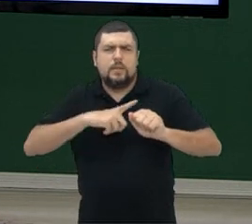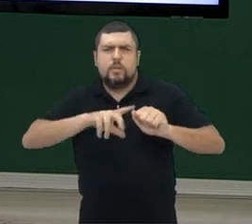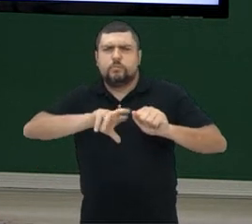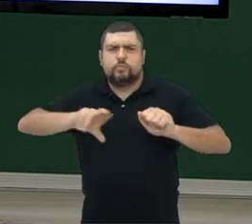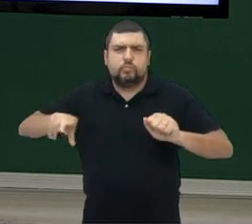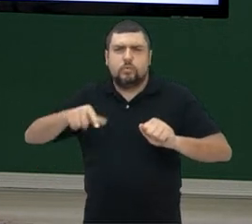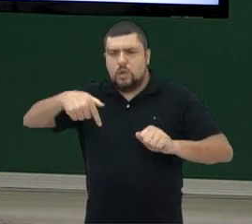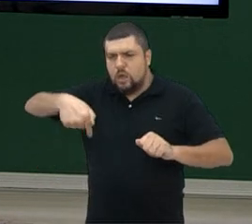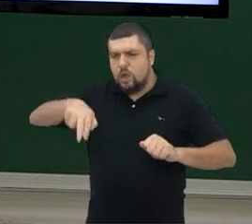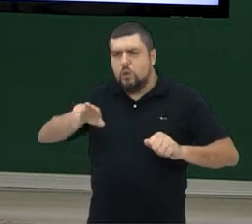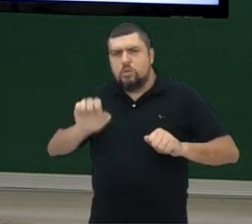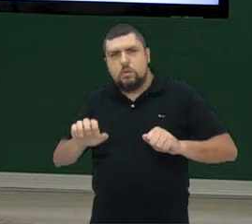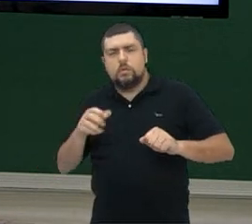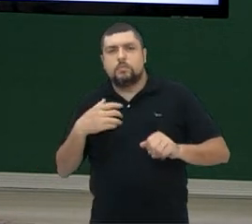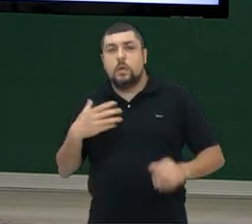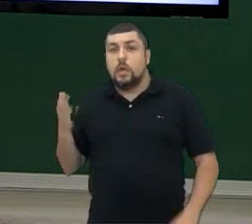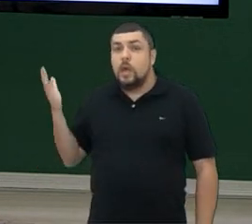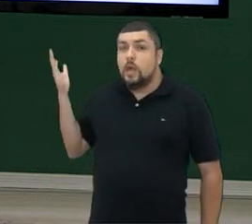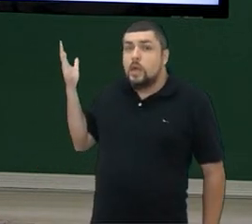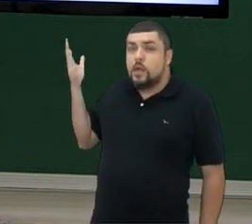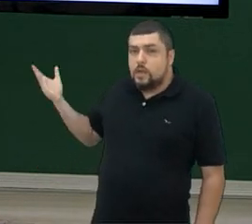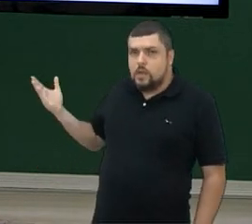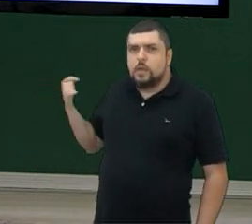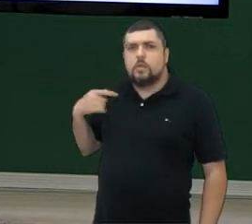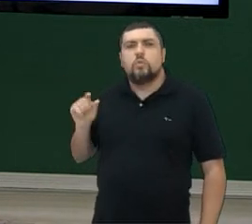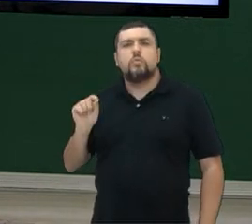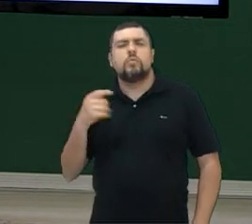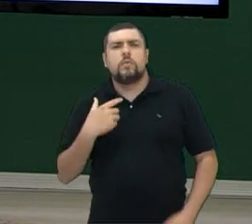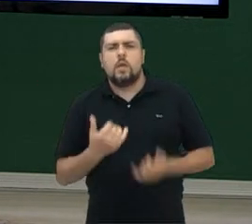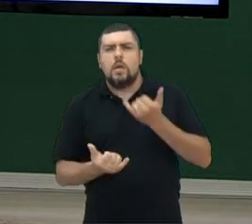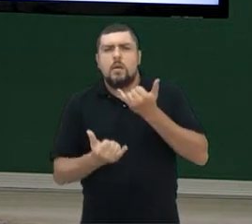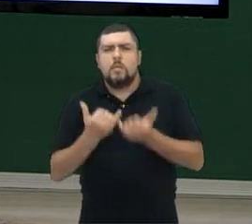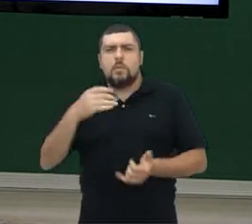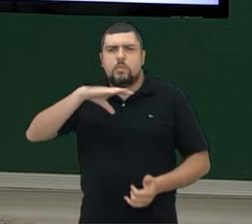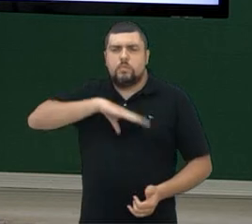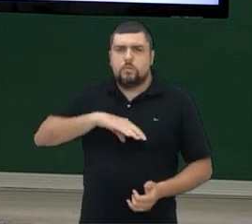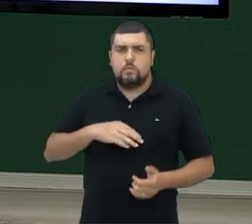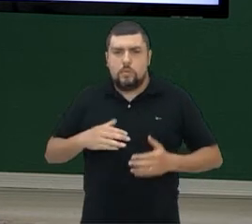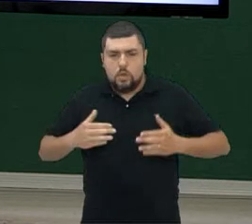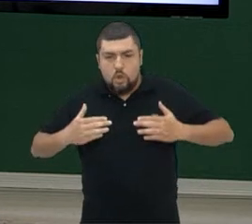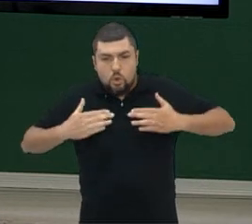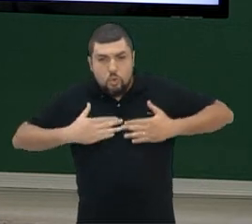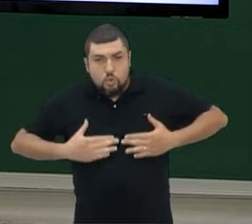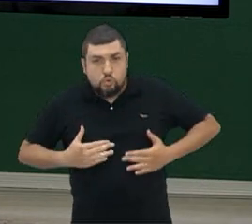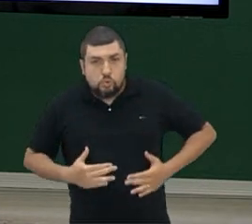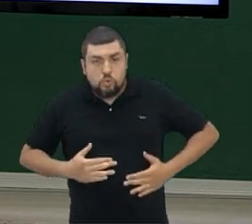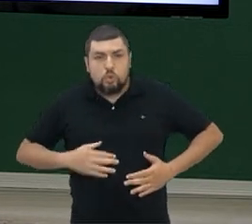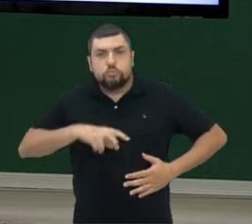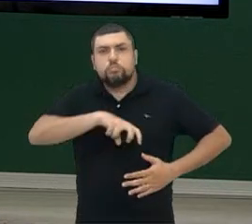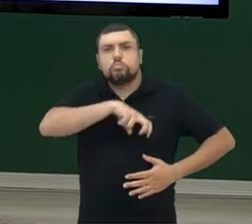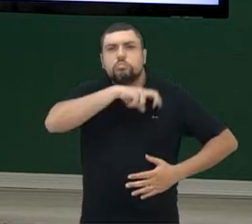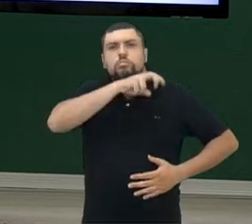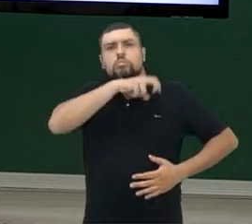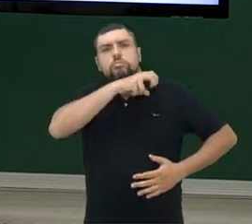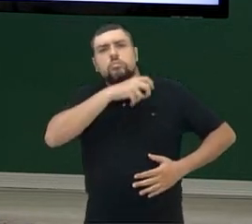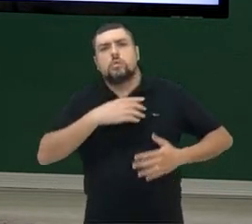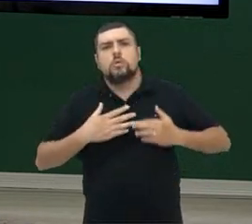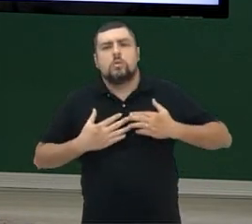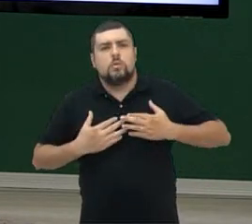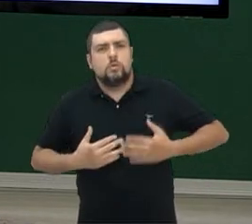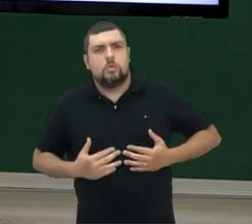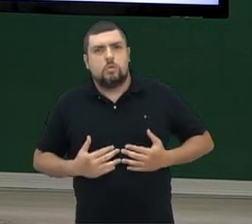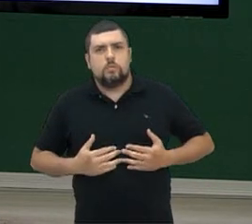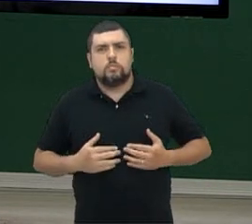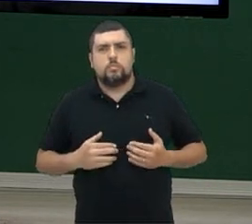Q.U. mesmo, tentei brasileirar o máximo possível. Representado com corpo de serpente, ele também é representado da seguinte